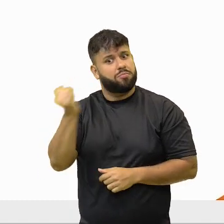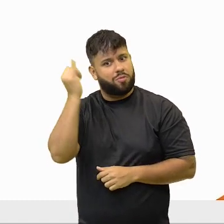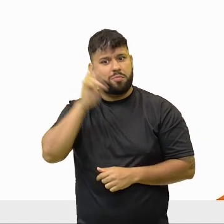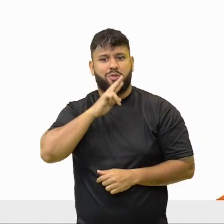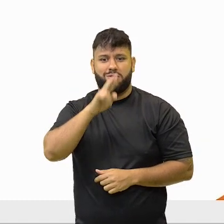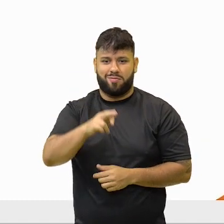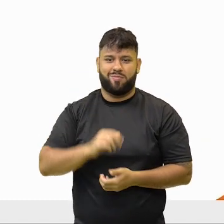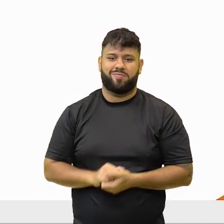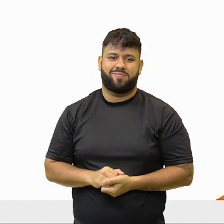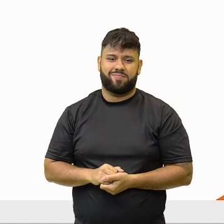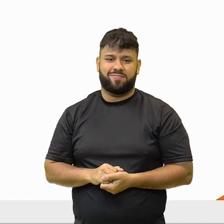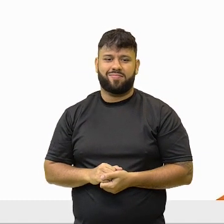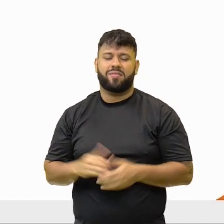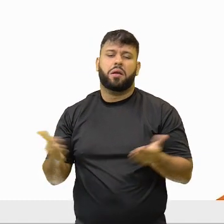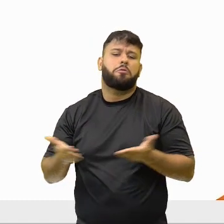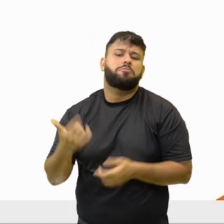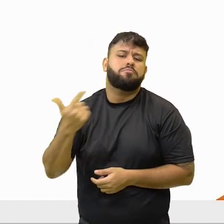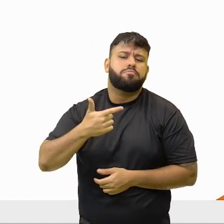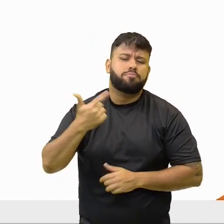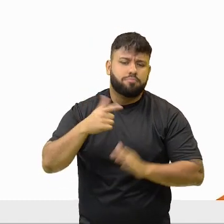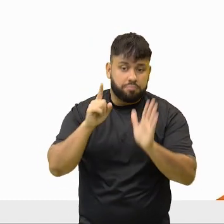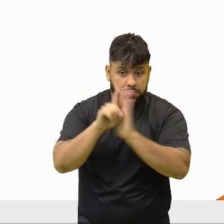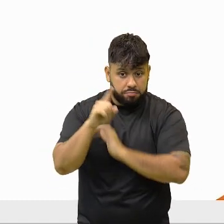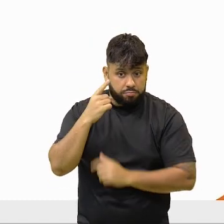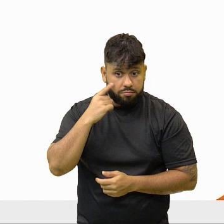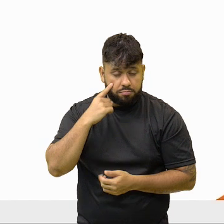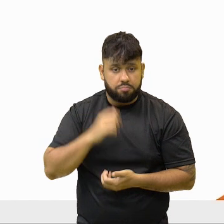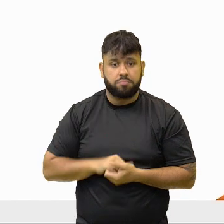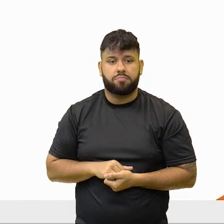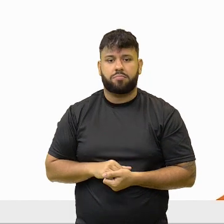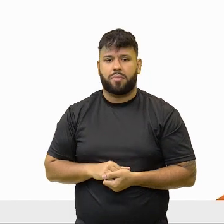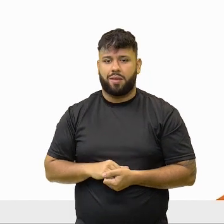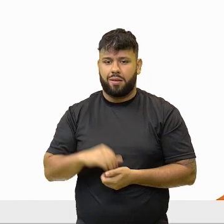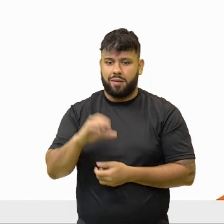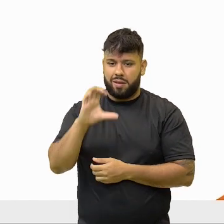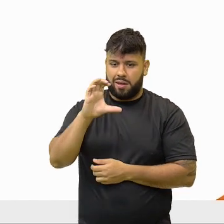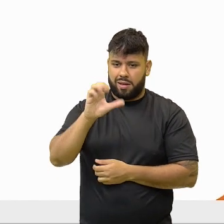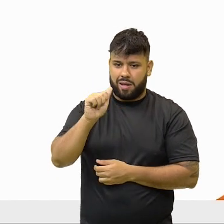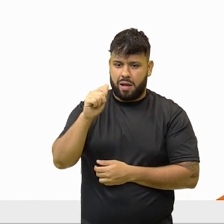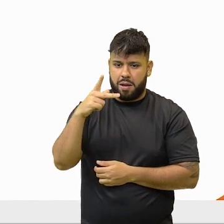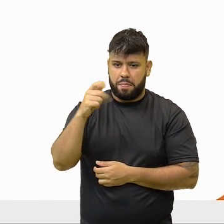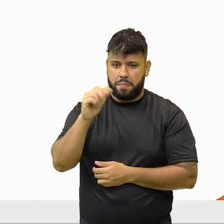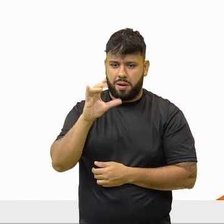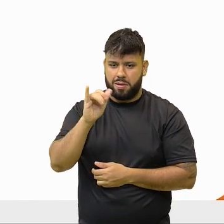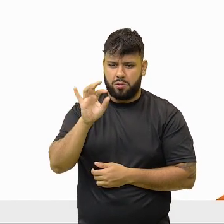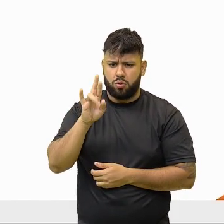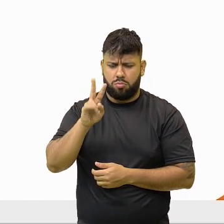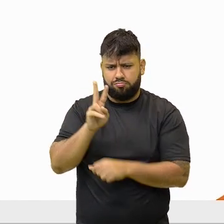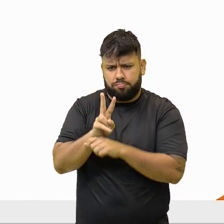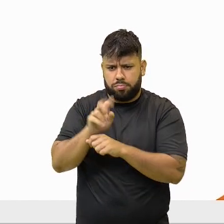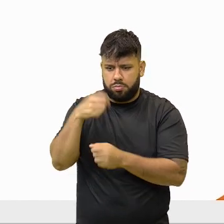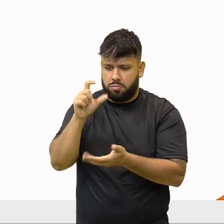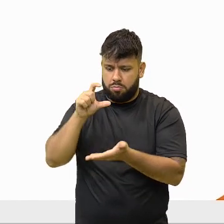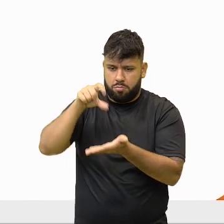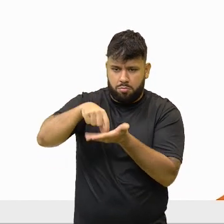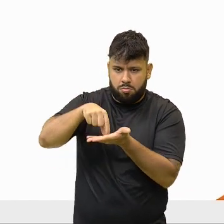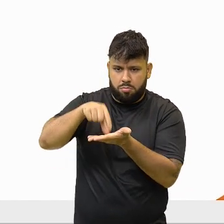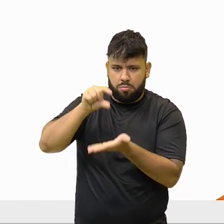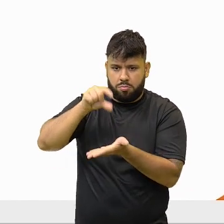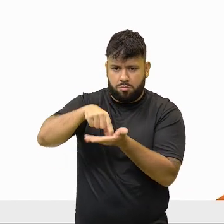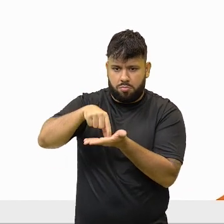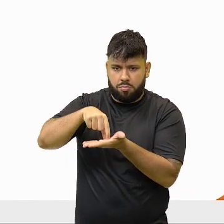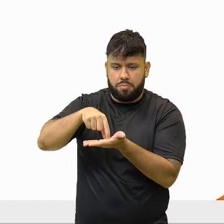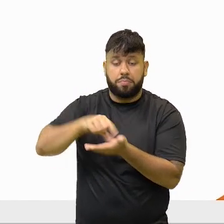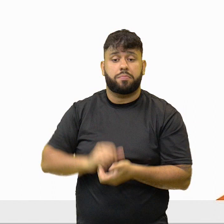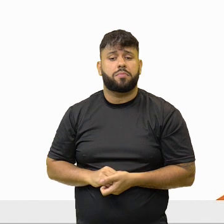questão. Então vamos à nossa segunda questão. Em capacitores, pode-se observar um fenômeno chamado ruptura dielétrica,